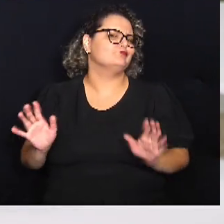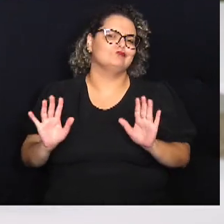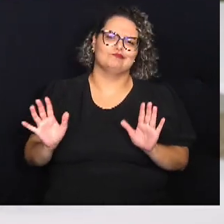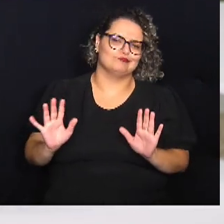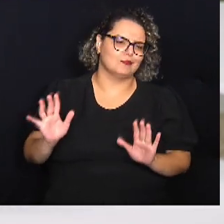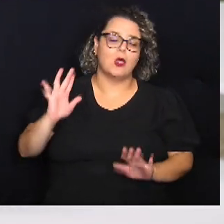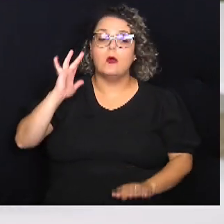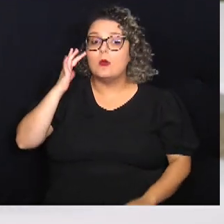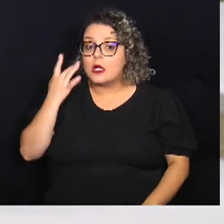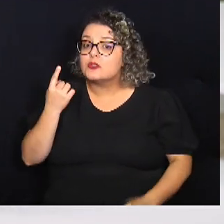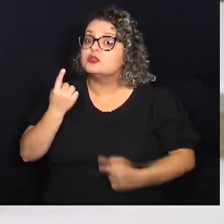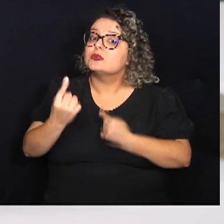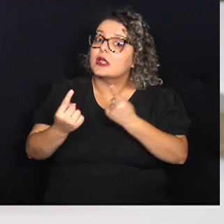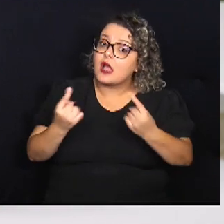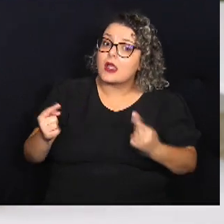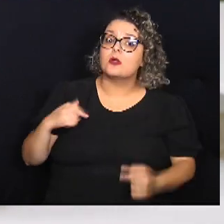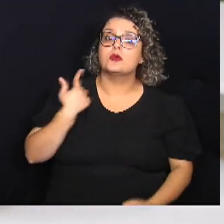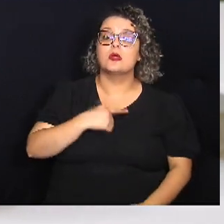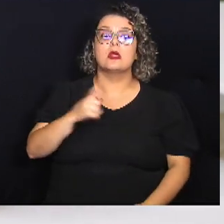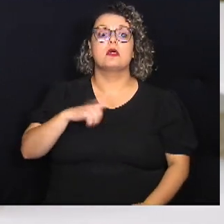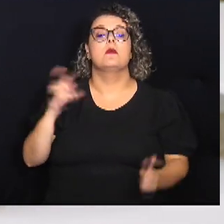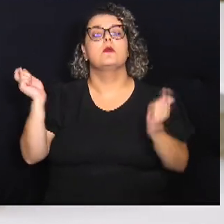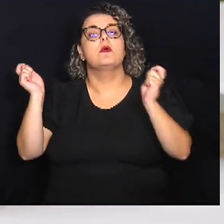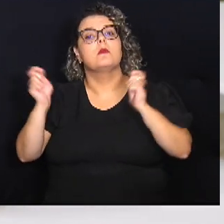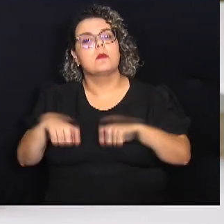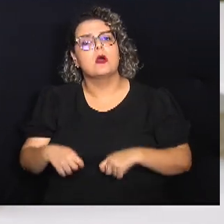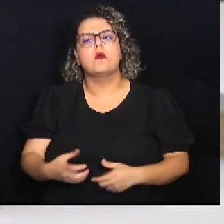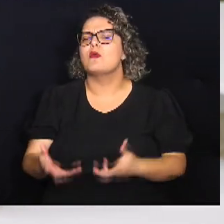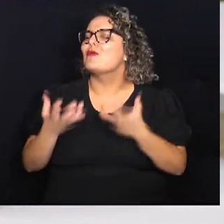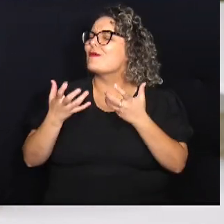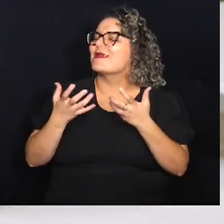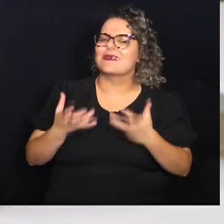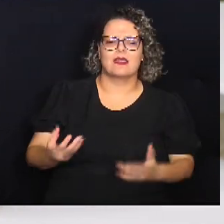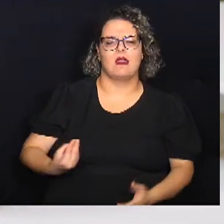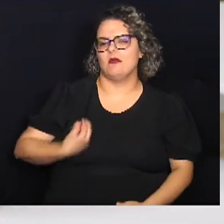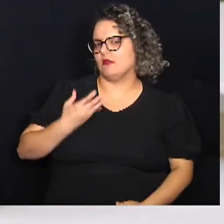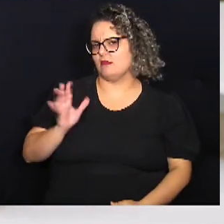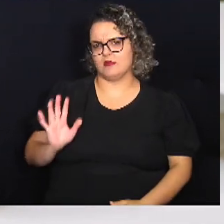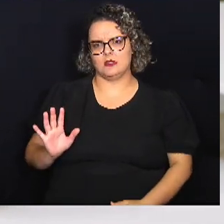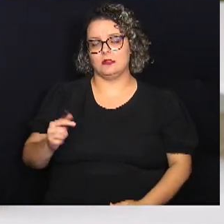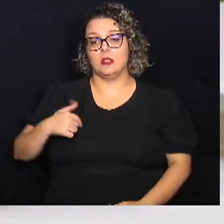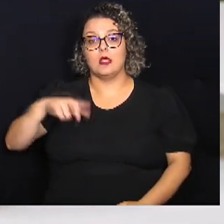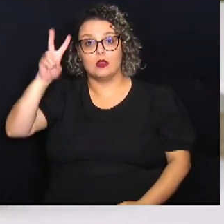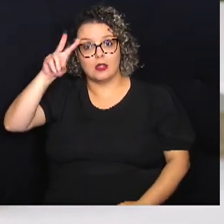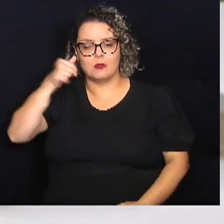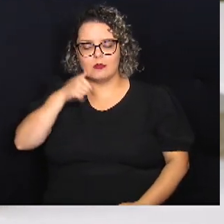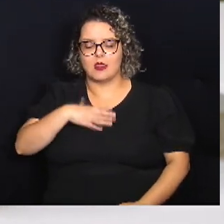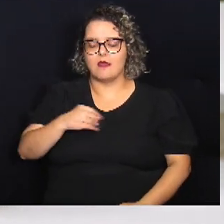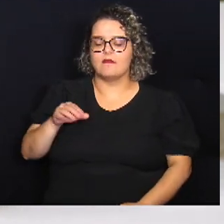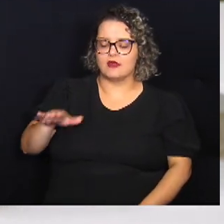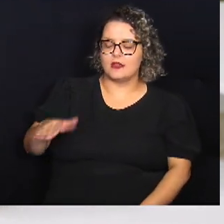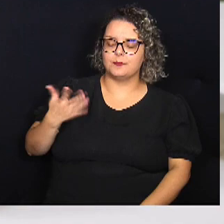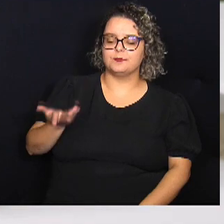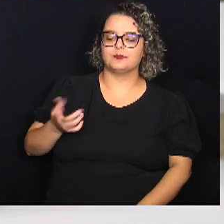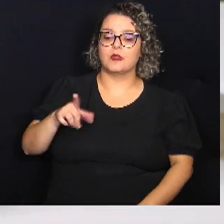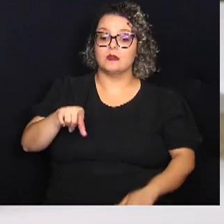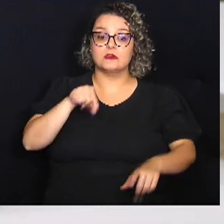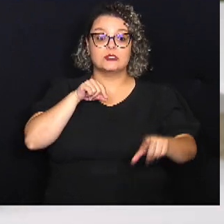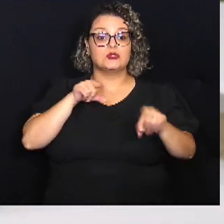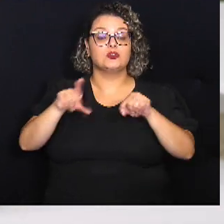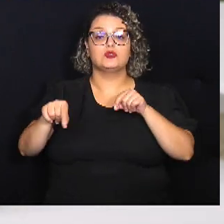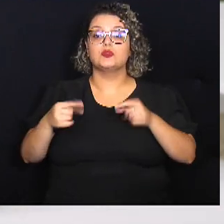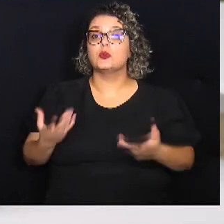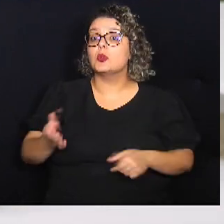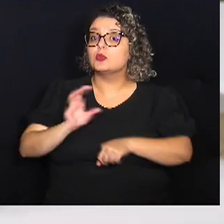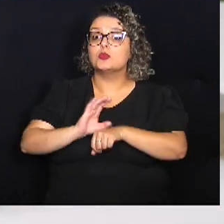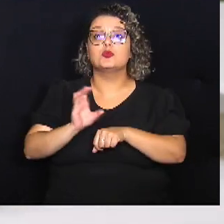que cada um de nós tem possibilidade de ser o que quiser na vida. Eu lembro quando a minha filha estava escolhendo o curso